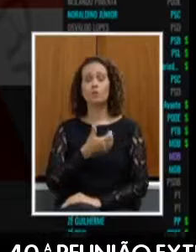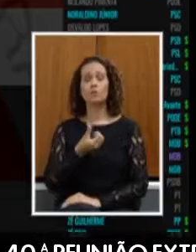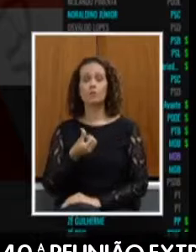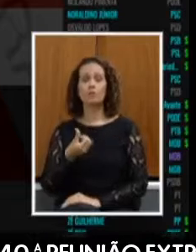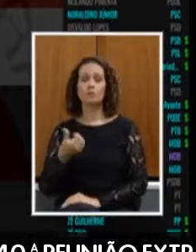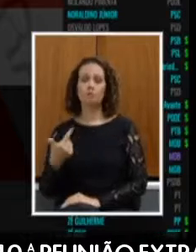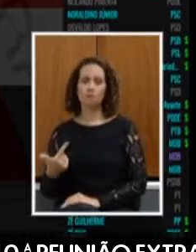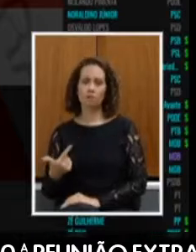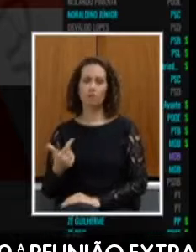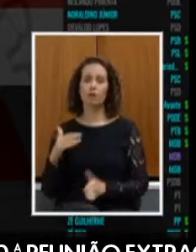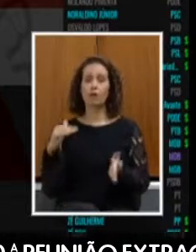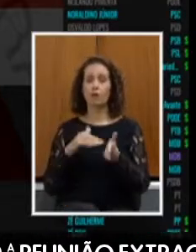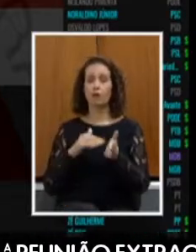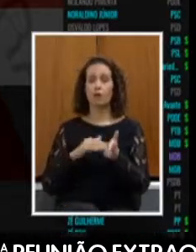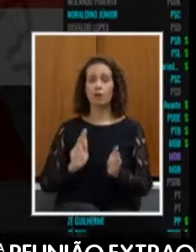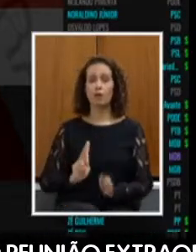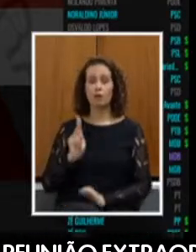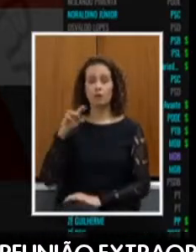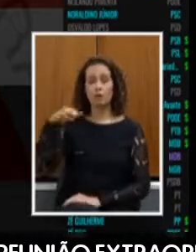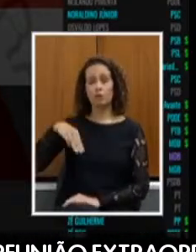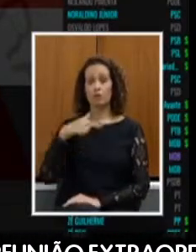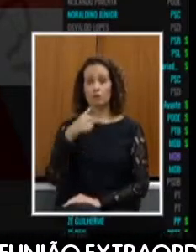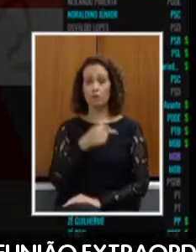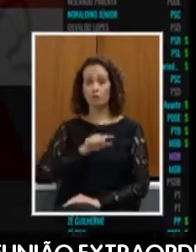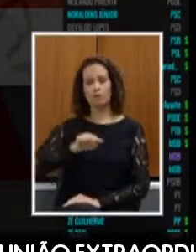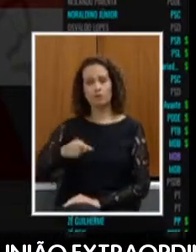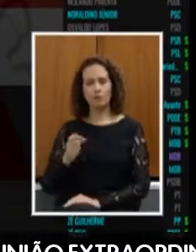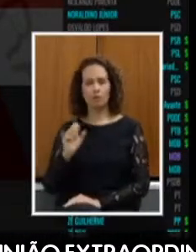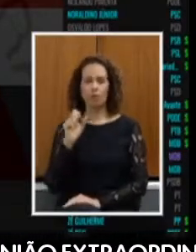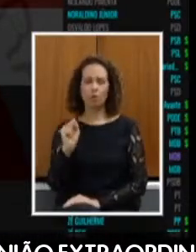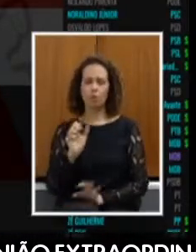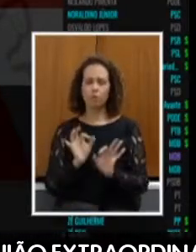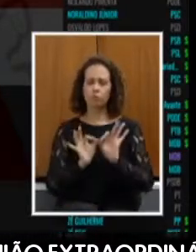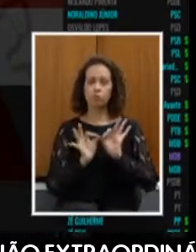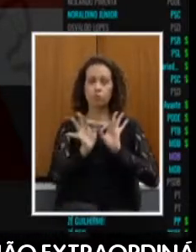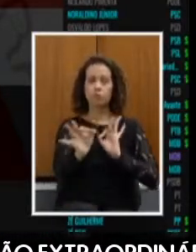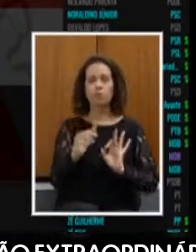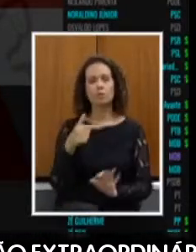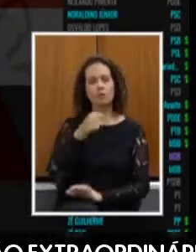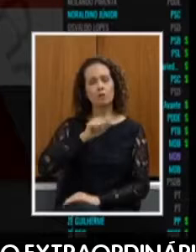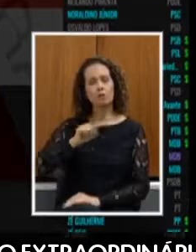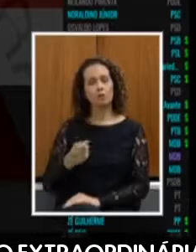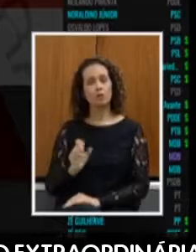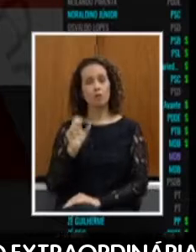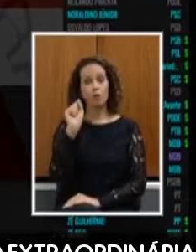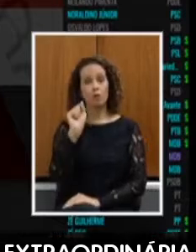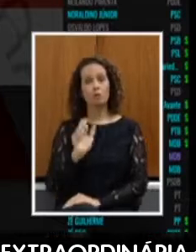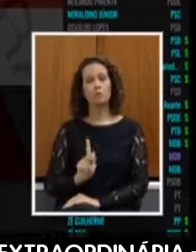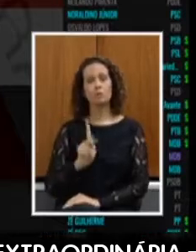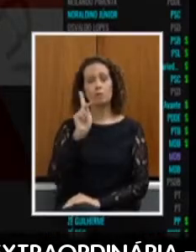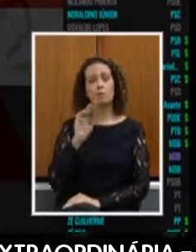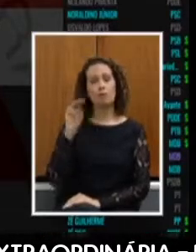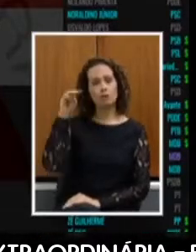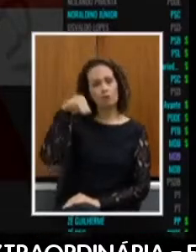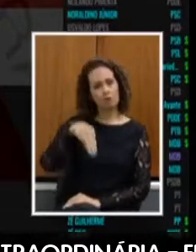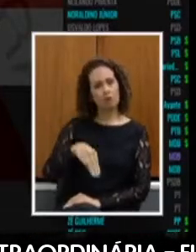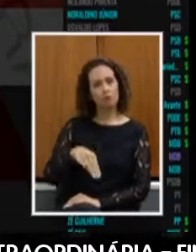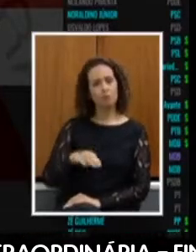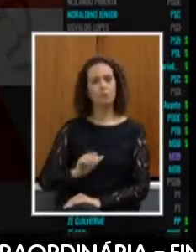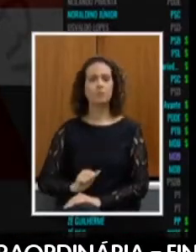até o quilômetro 7,8, uma extensão, portanto, de 7,8 quilômetros para implantação de via